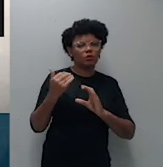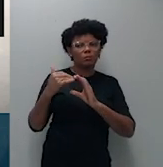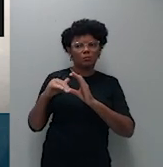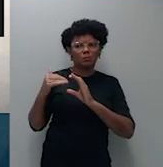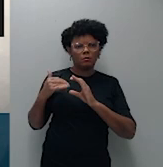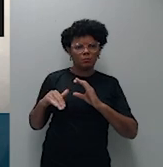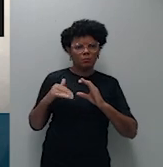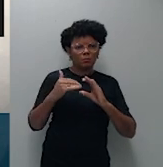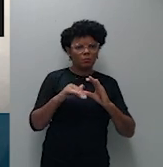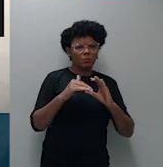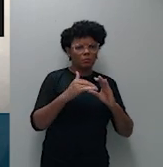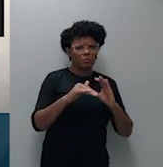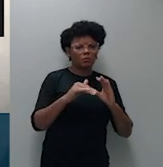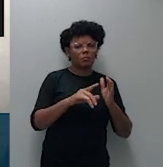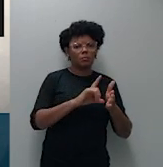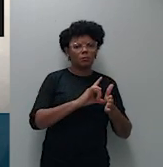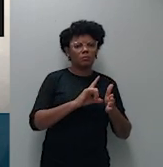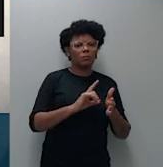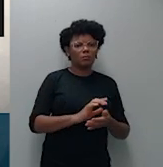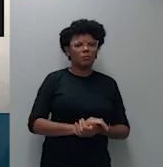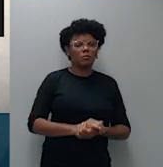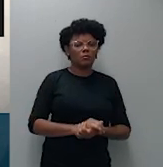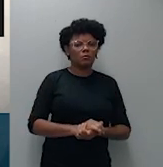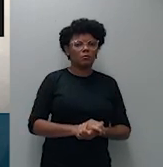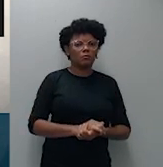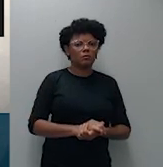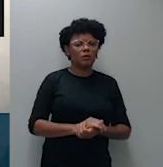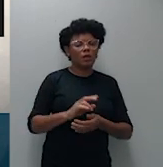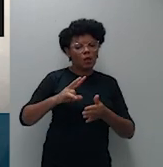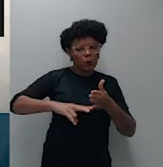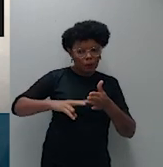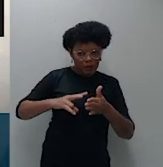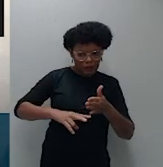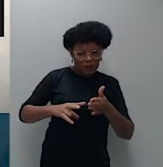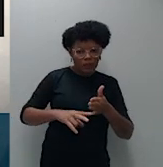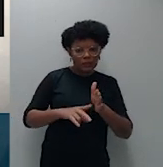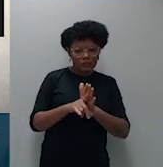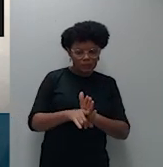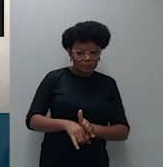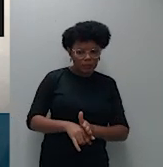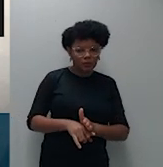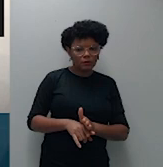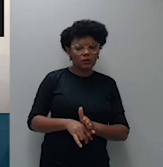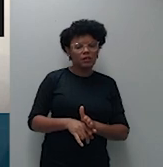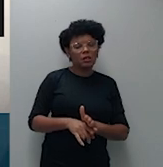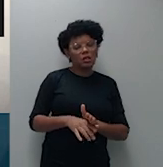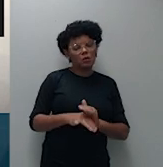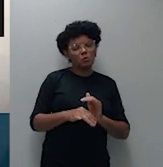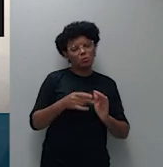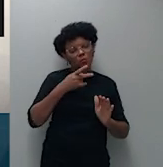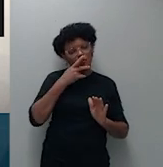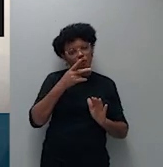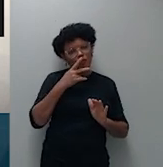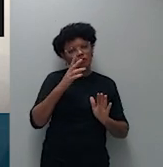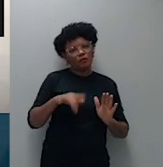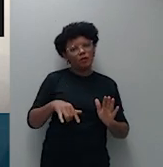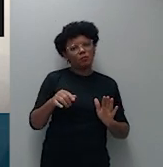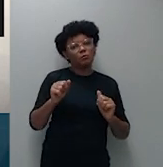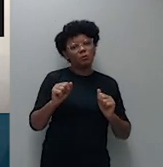boto antecedentes e que